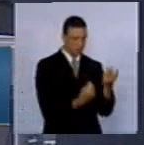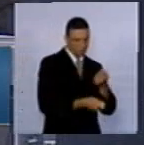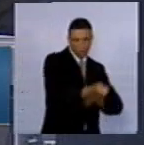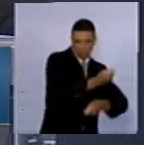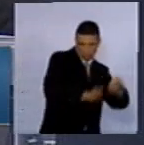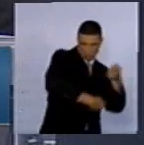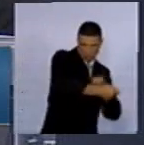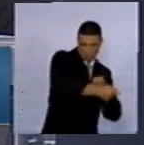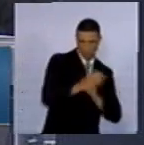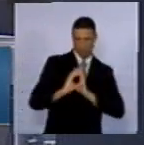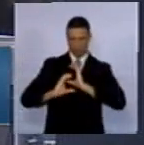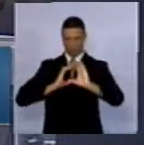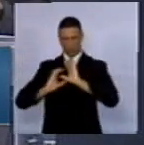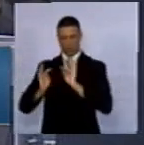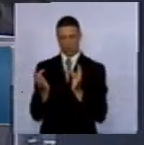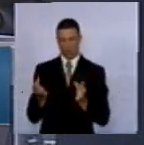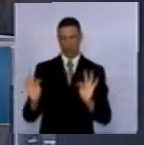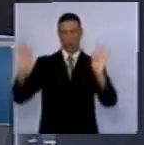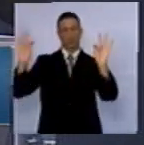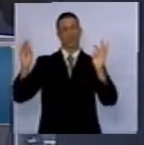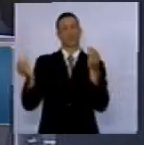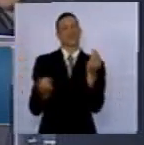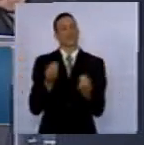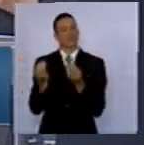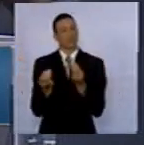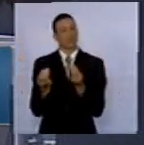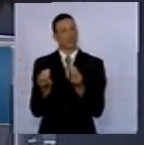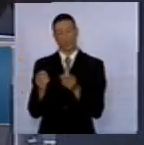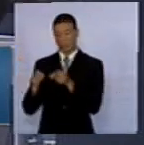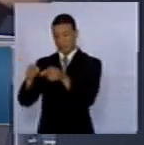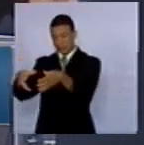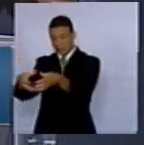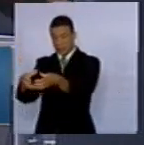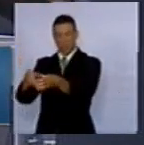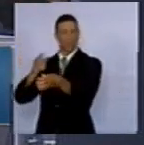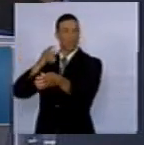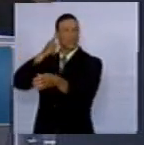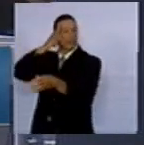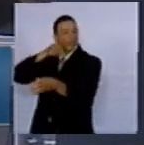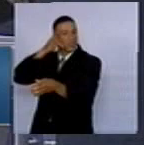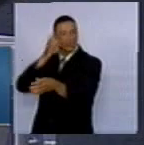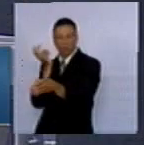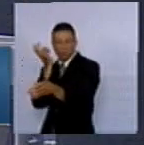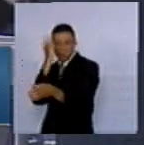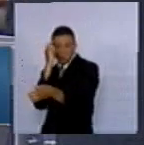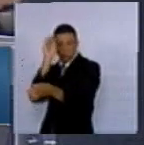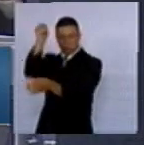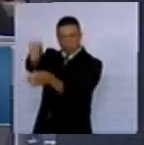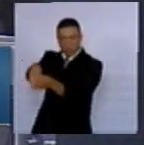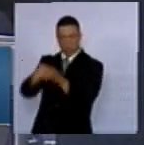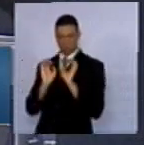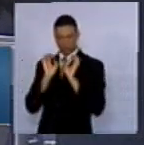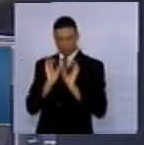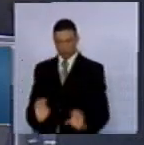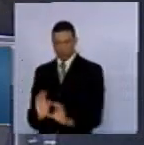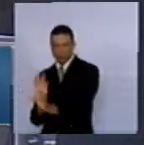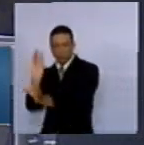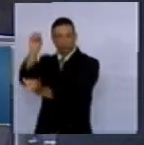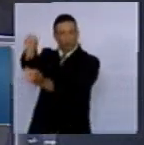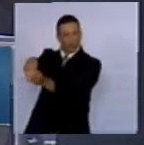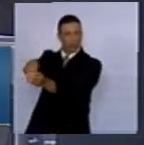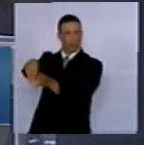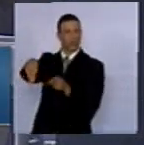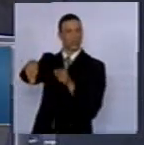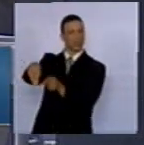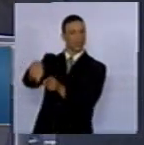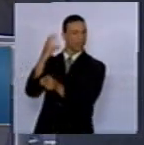se trata de telecomunicações a outra é política é cultural ética quando se